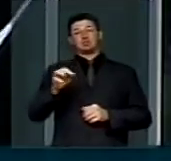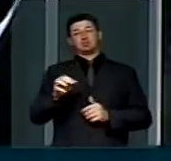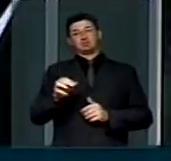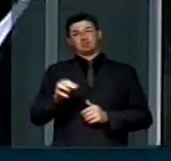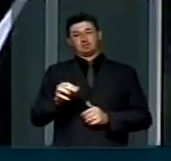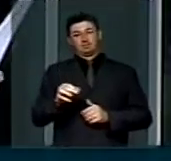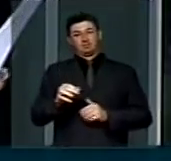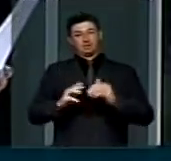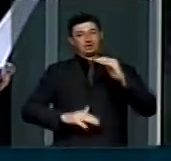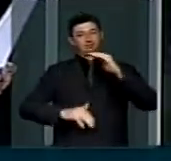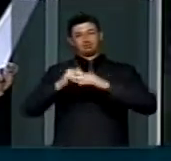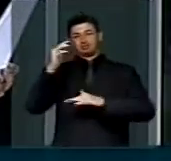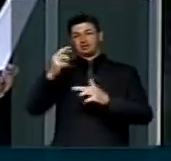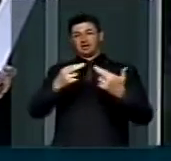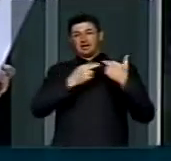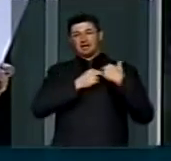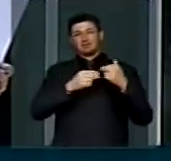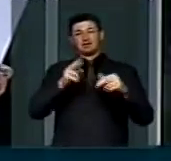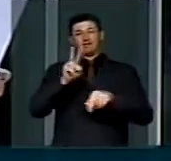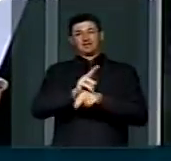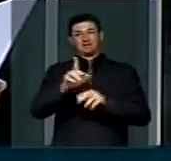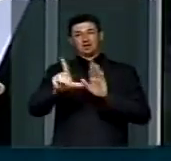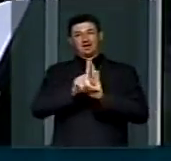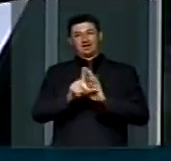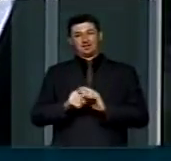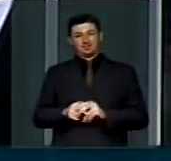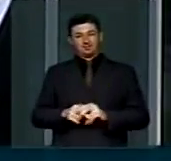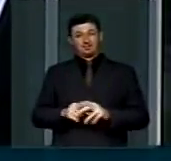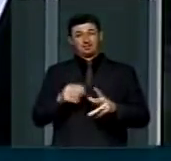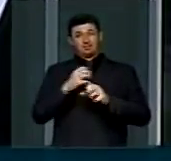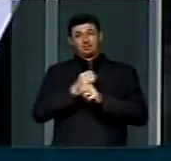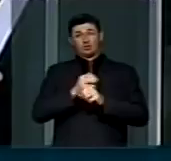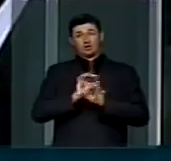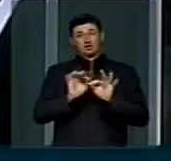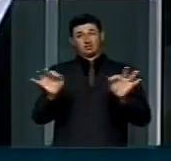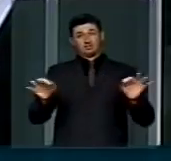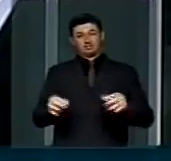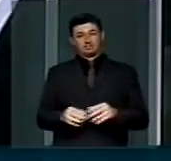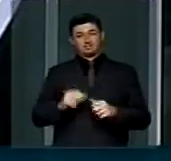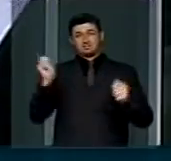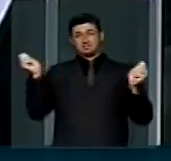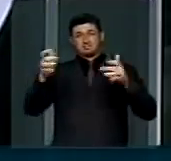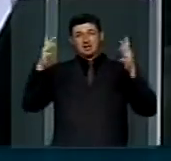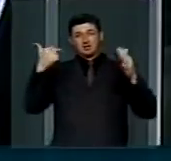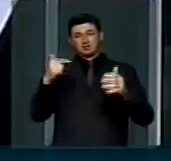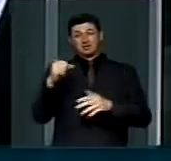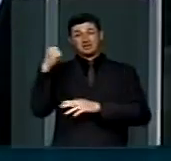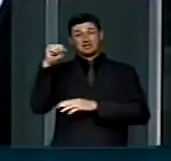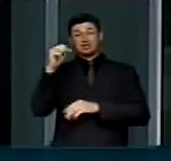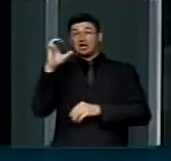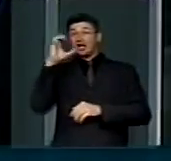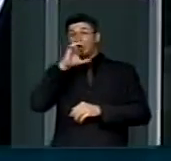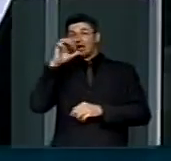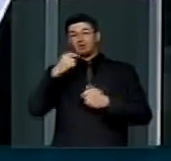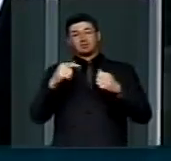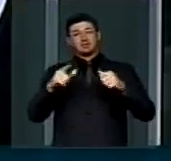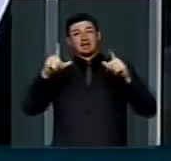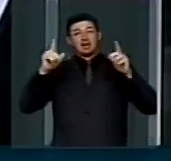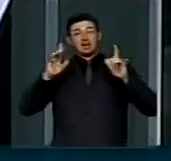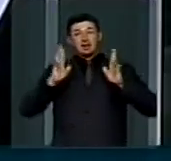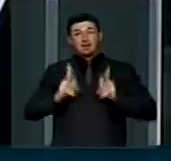46,55% da Lei de Responsabilidade Fiscal. A conta é simples, não há mágica. Sergipe precisa urgentemente enxugar a